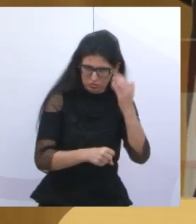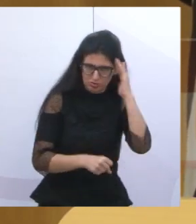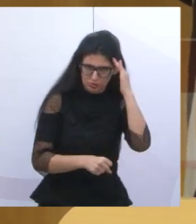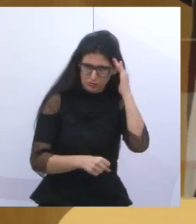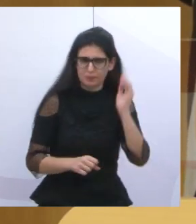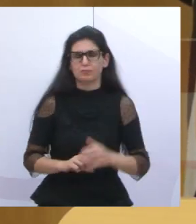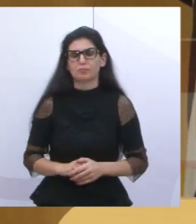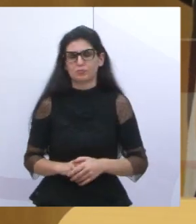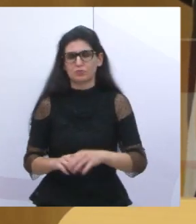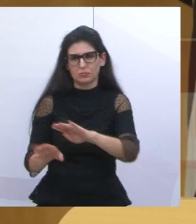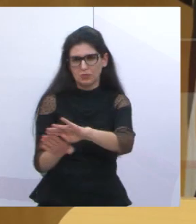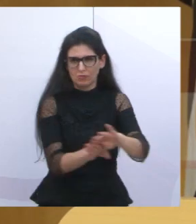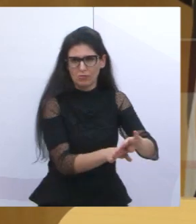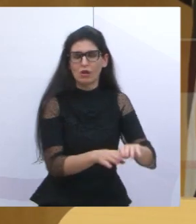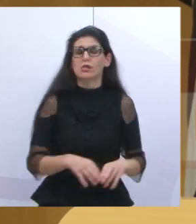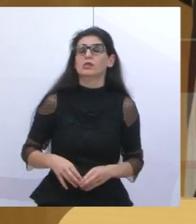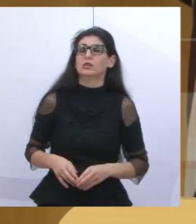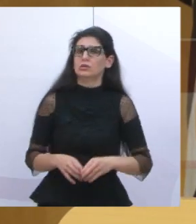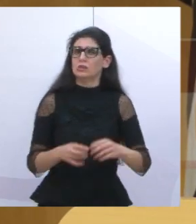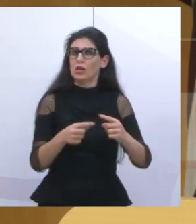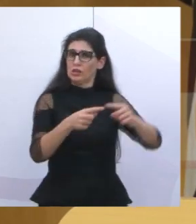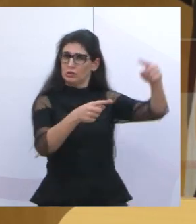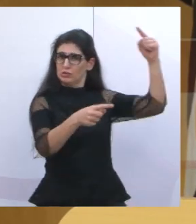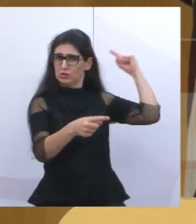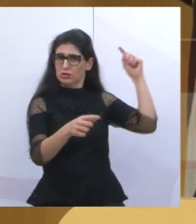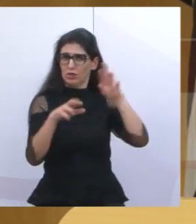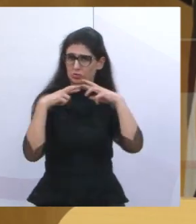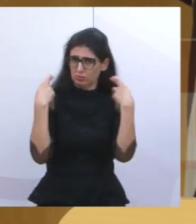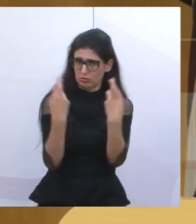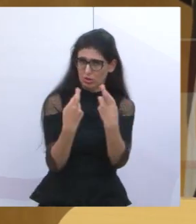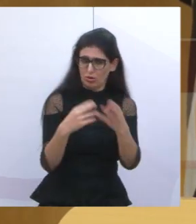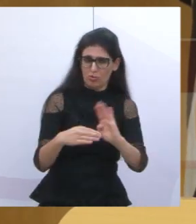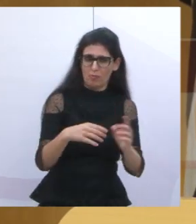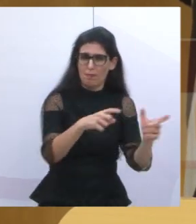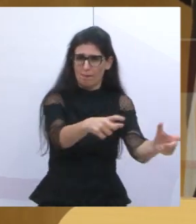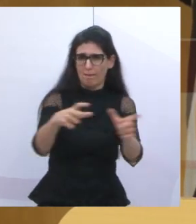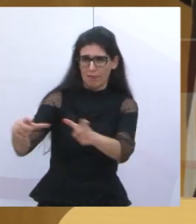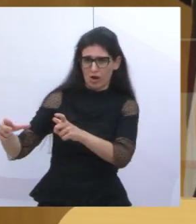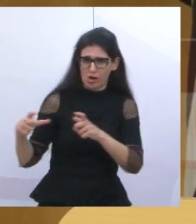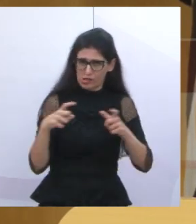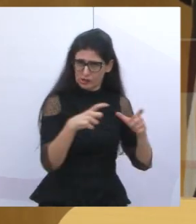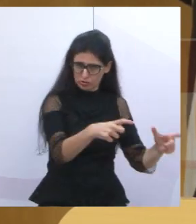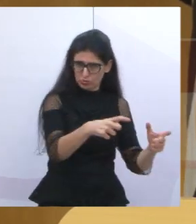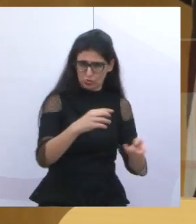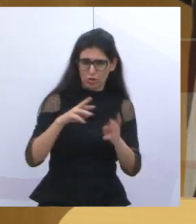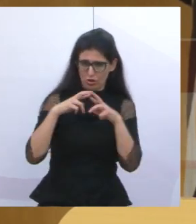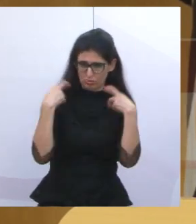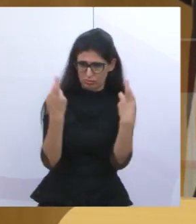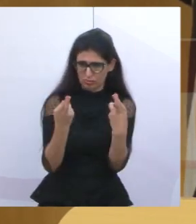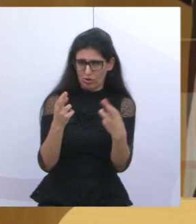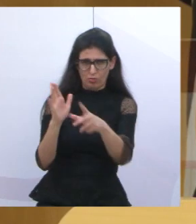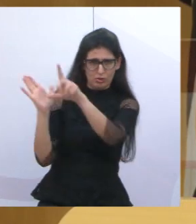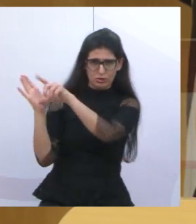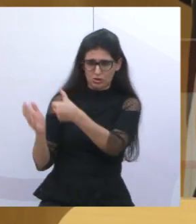Eles faziam as reuniões nos bairros, e 60%